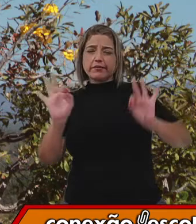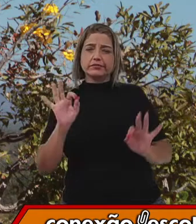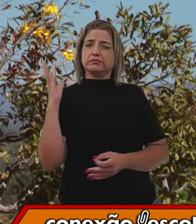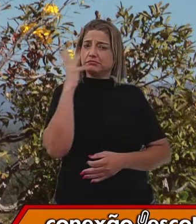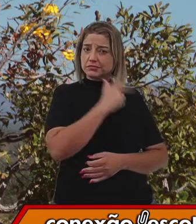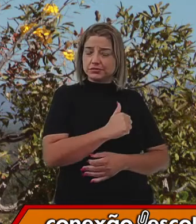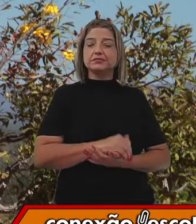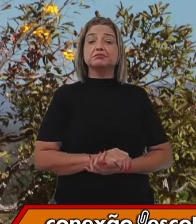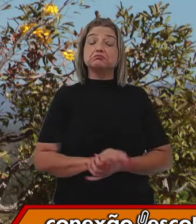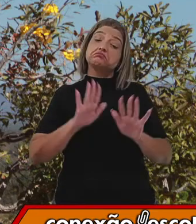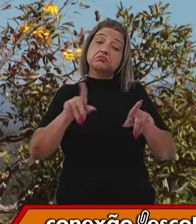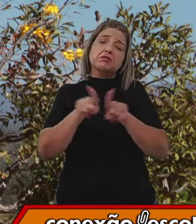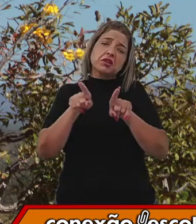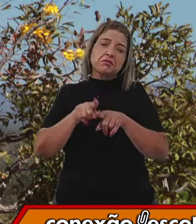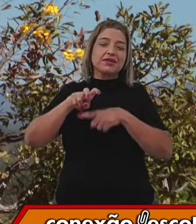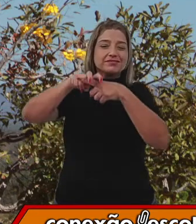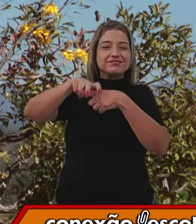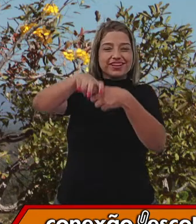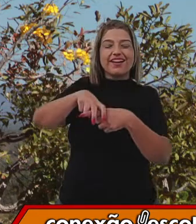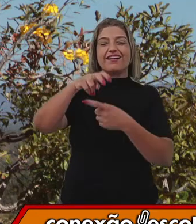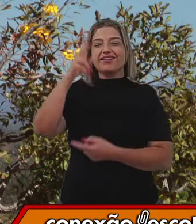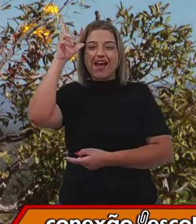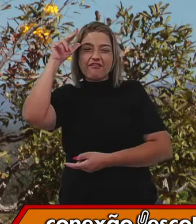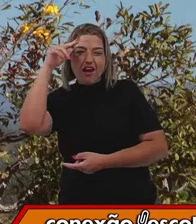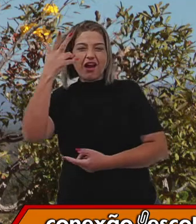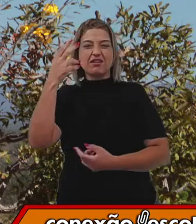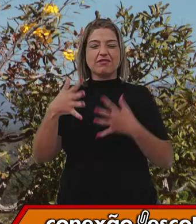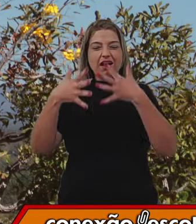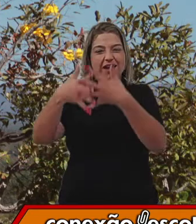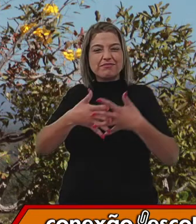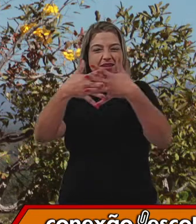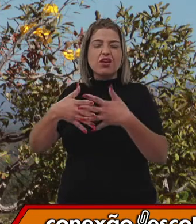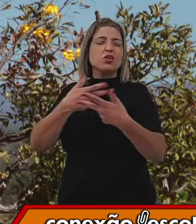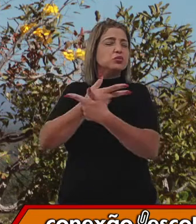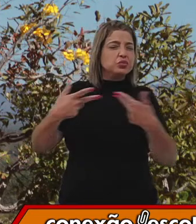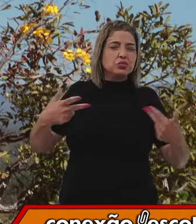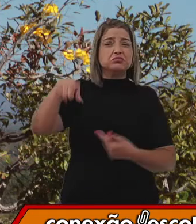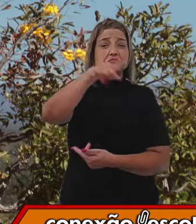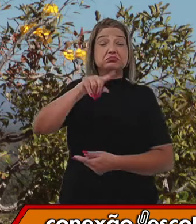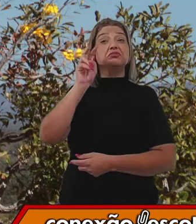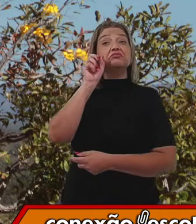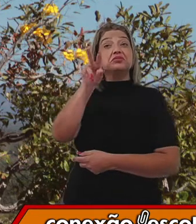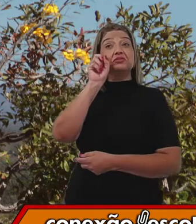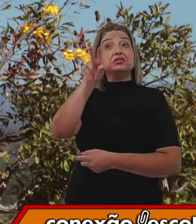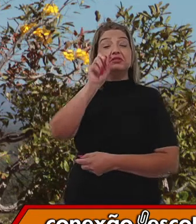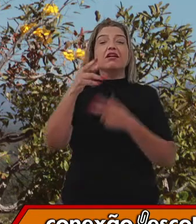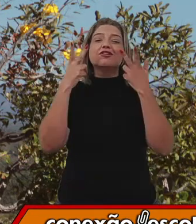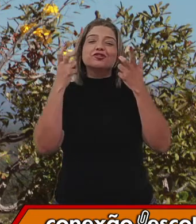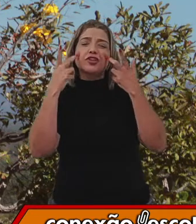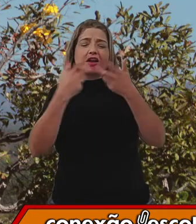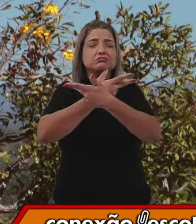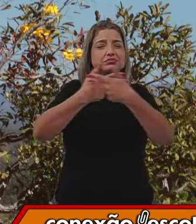às vezes sobre carroças e caminhões, e o povo assistia a grupo de atores ambulantes que apresentavam os espetáculos